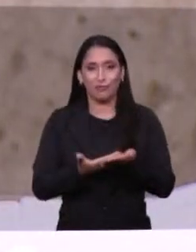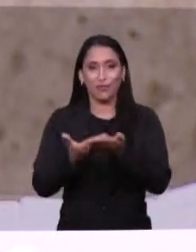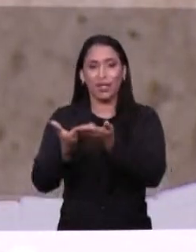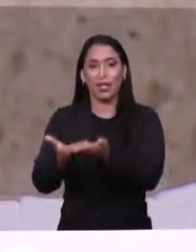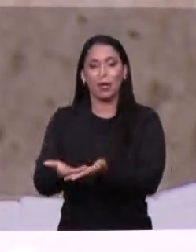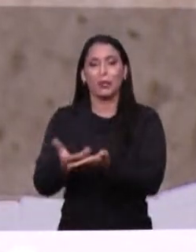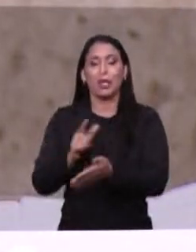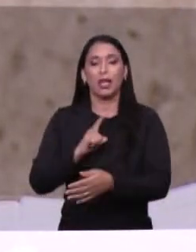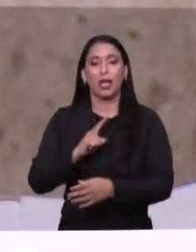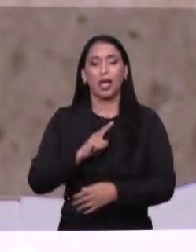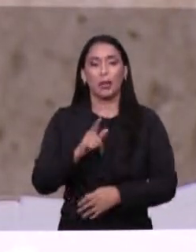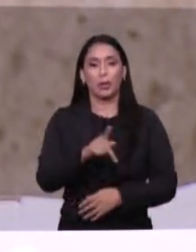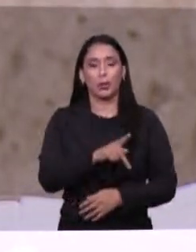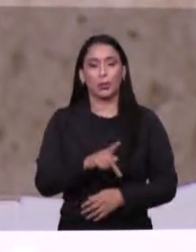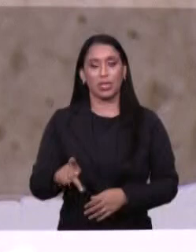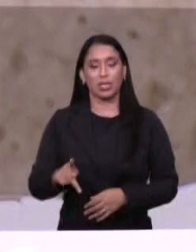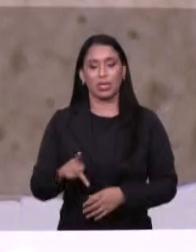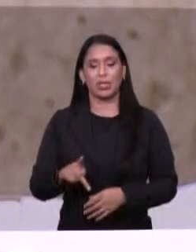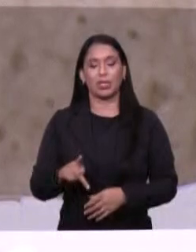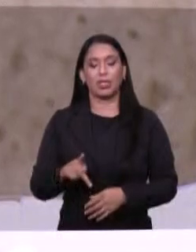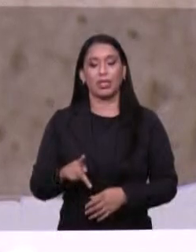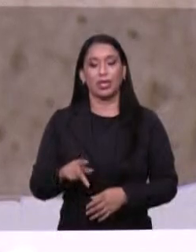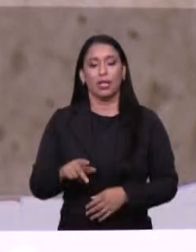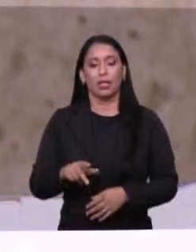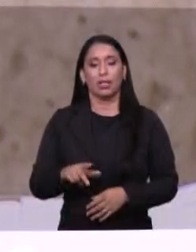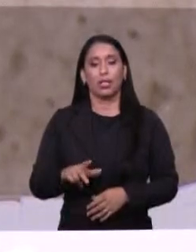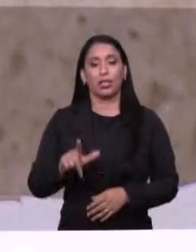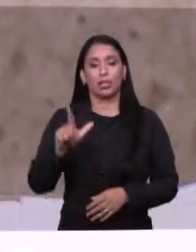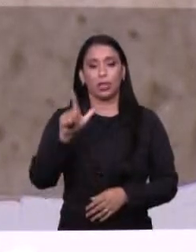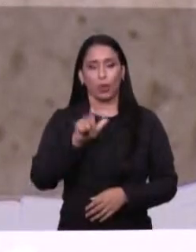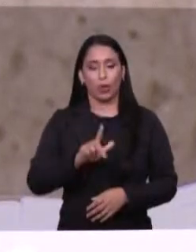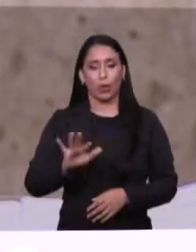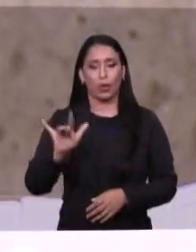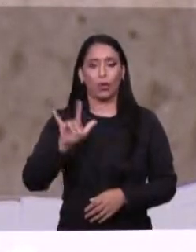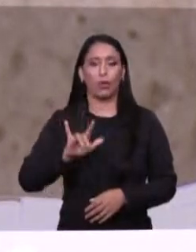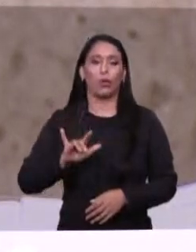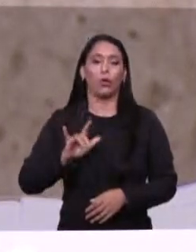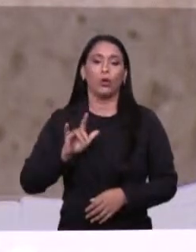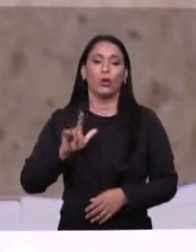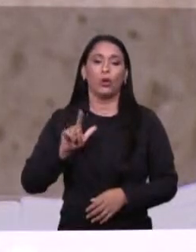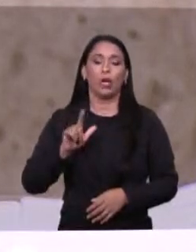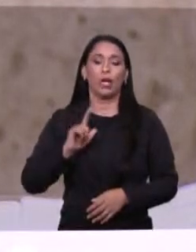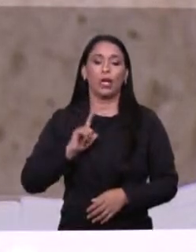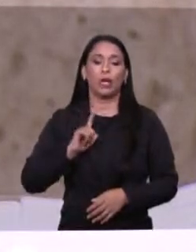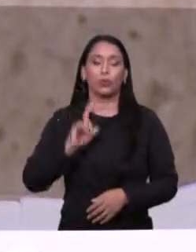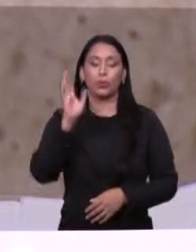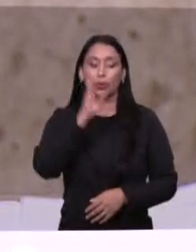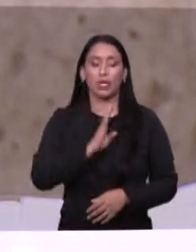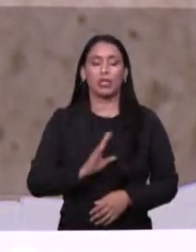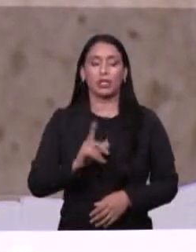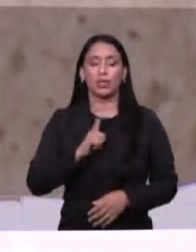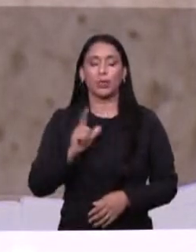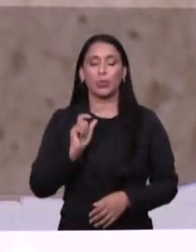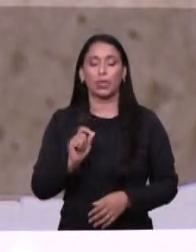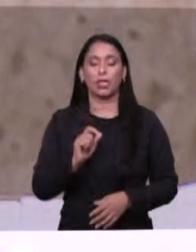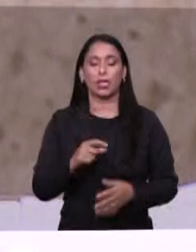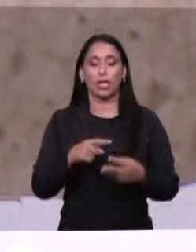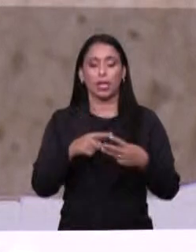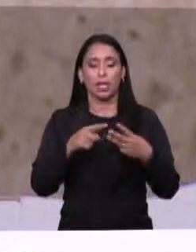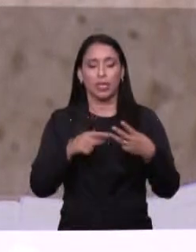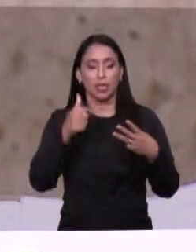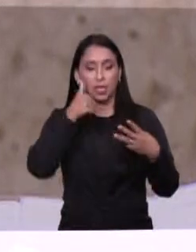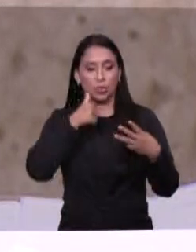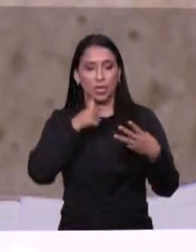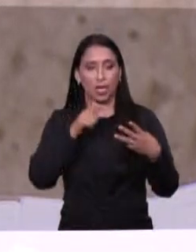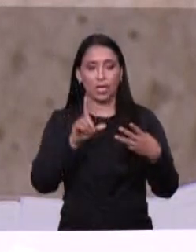da República, porque constituída por 3 mulheres, né, da maior qualidade,